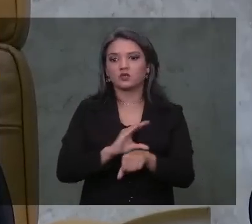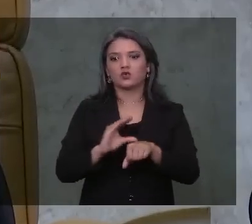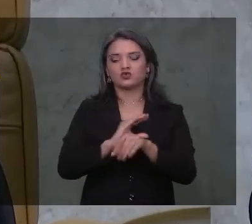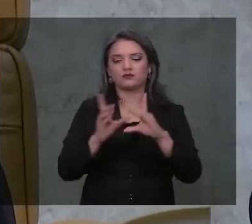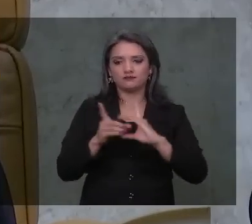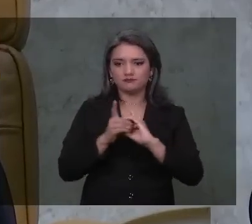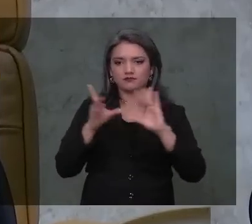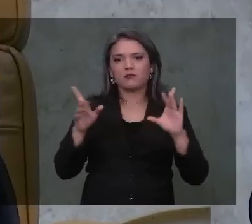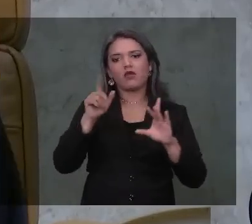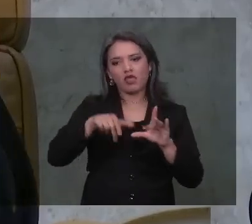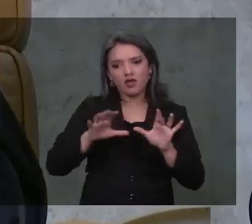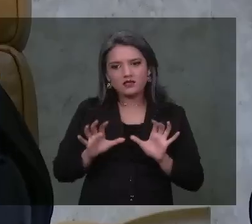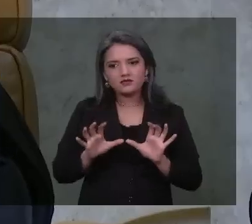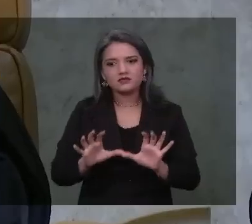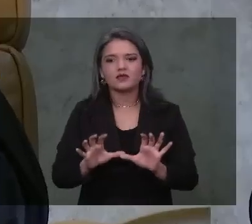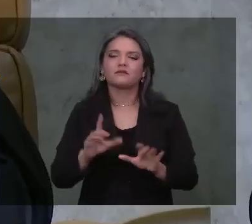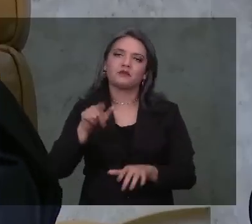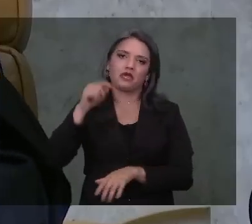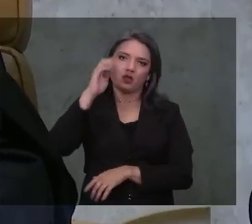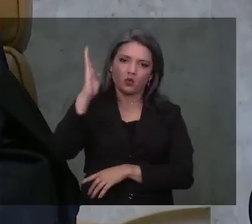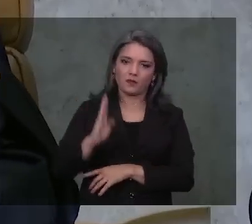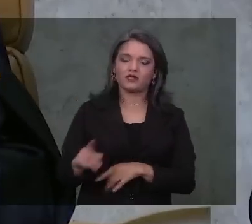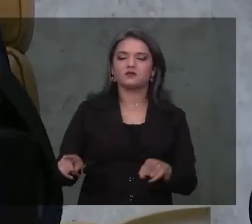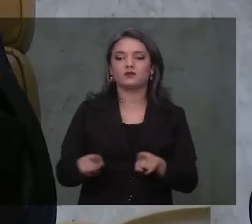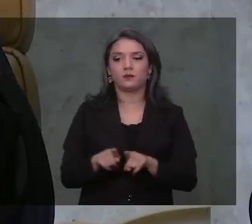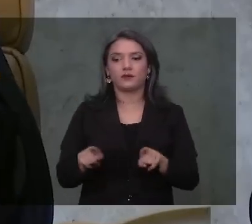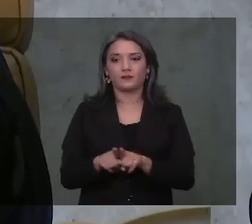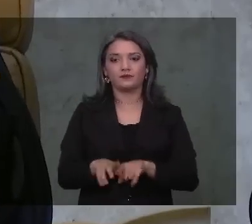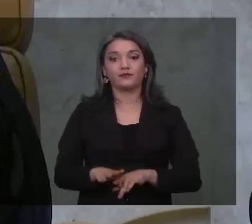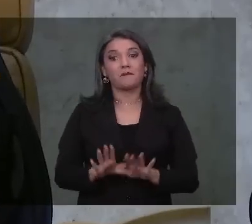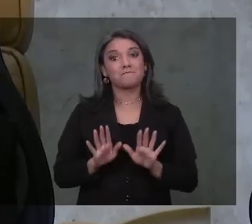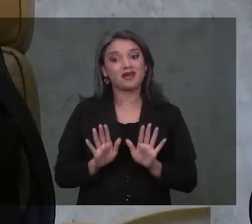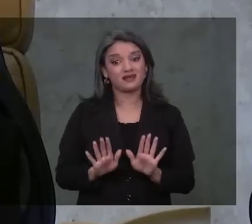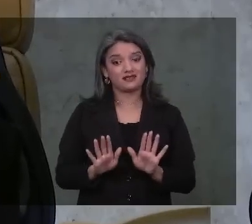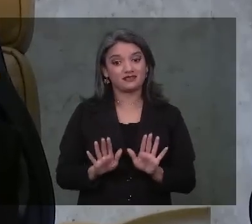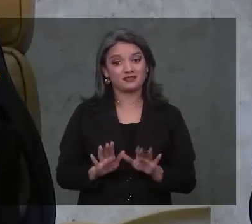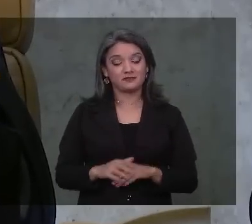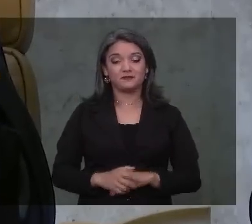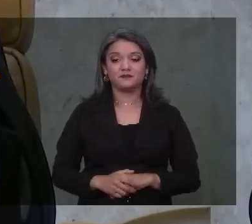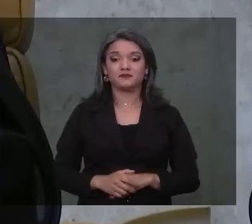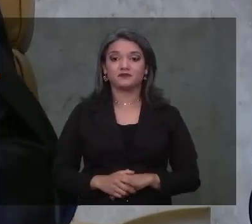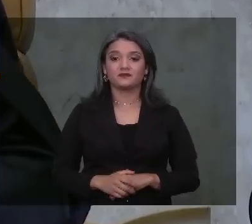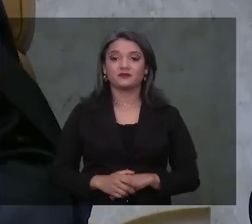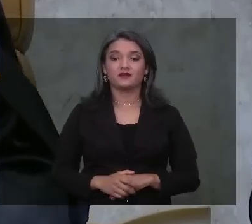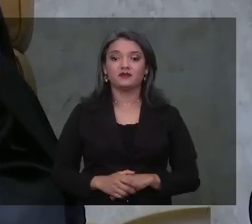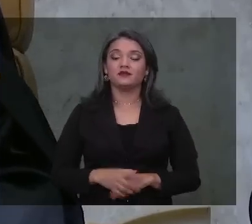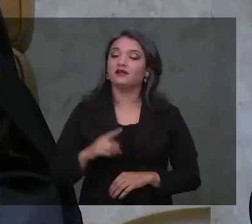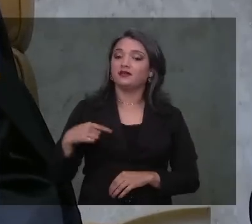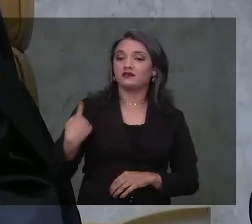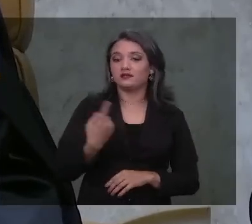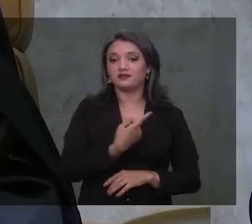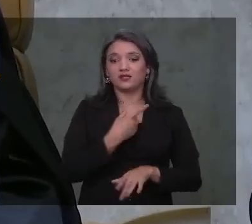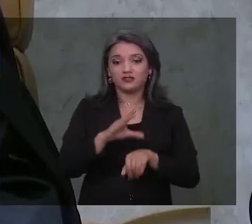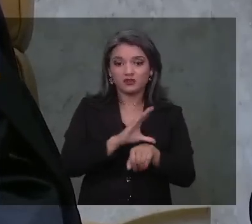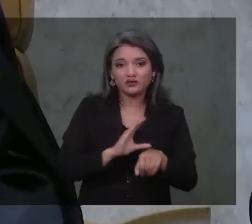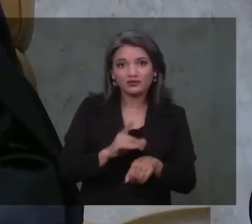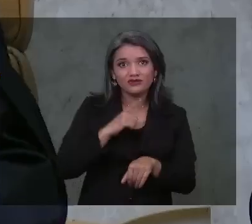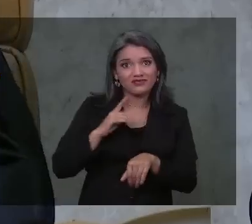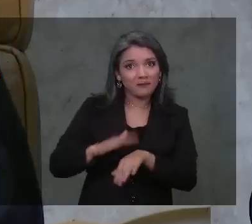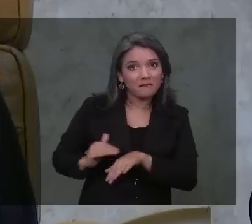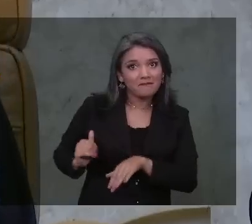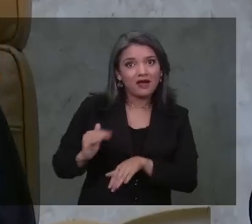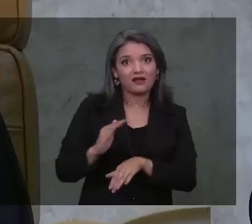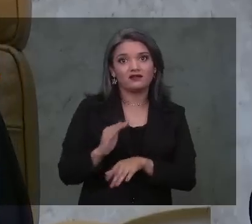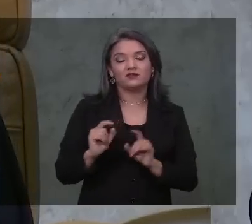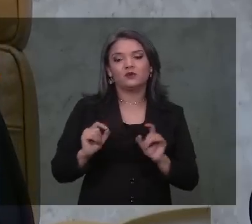democráticas fazem isso, a brasileira inclusive. Porém, a nossa Constituição vai bem além.